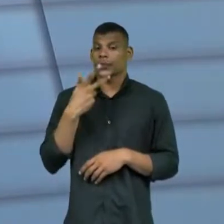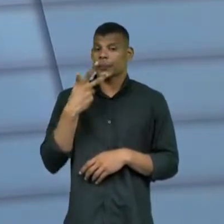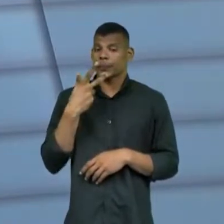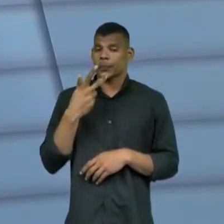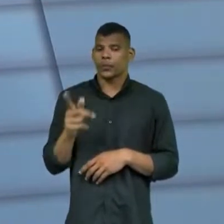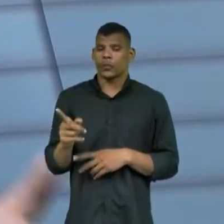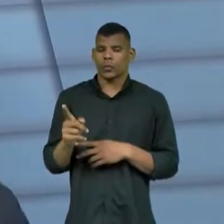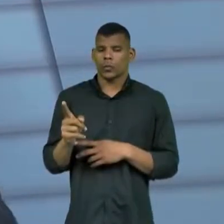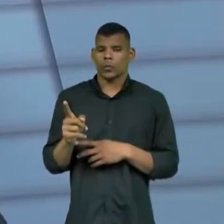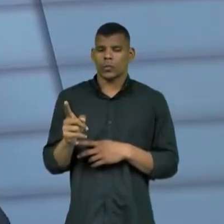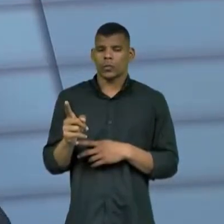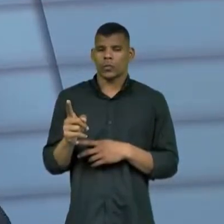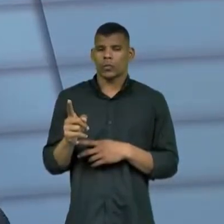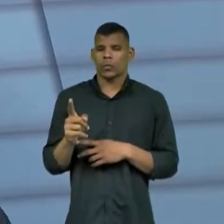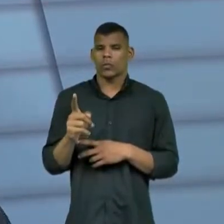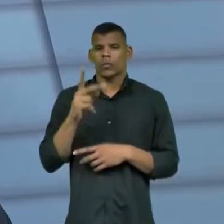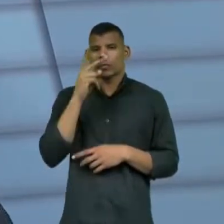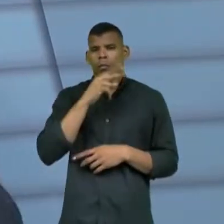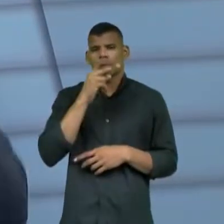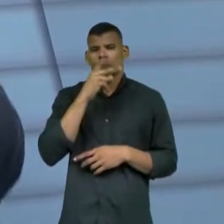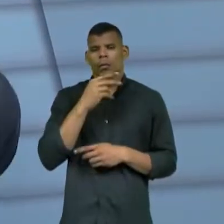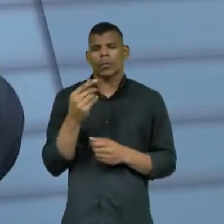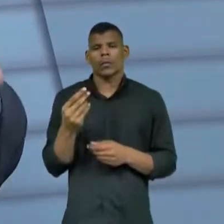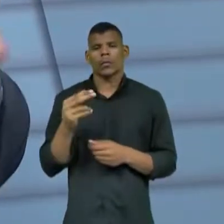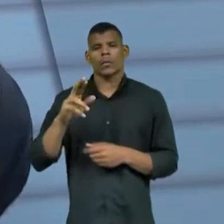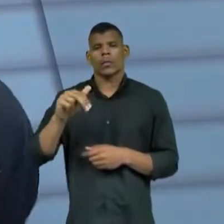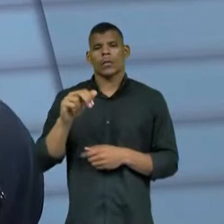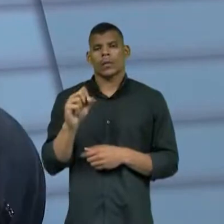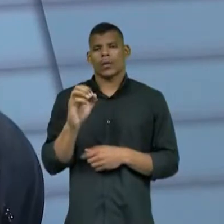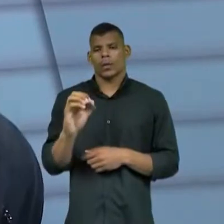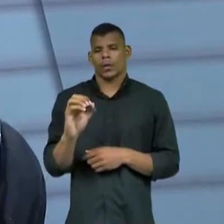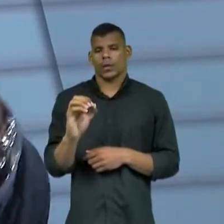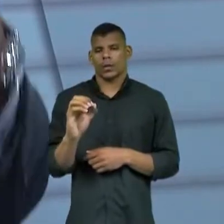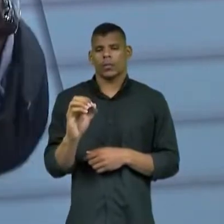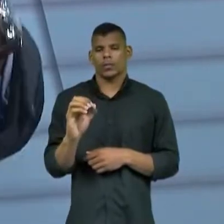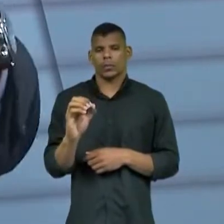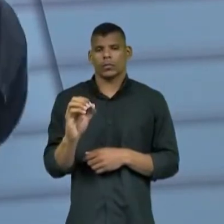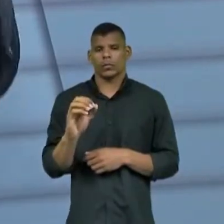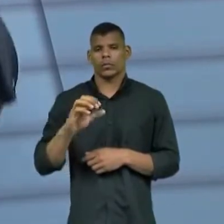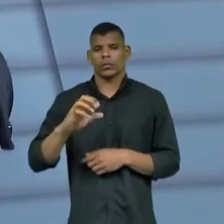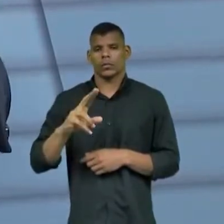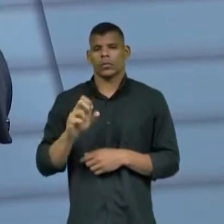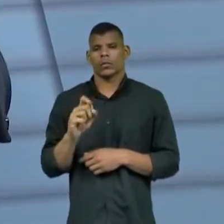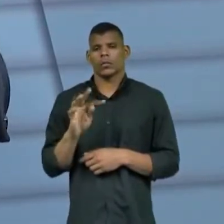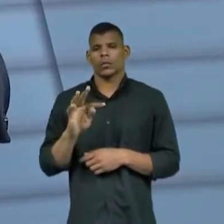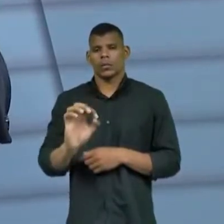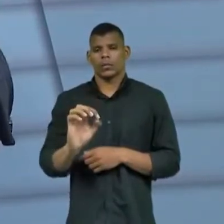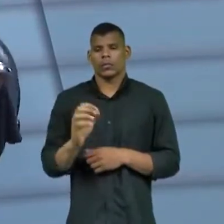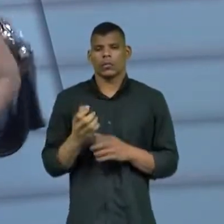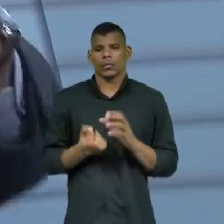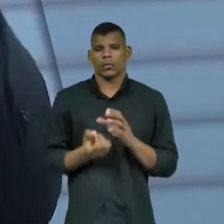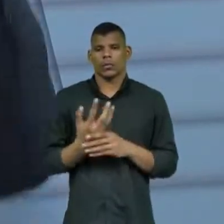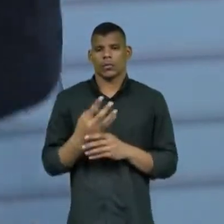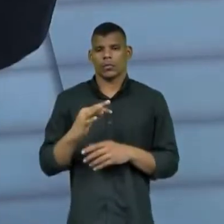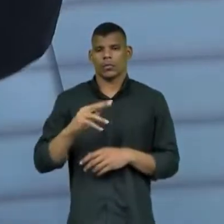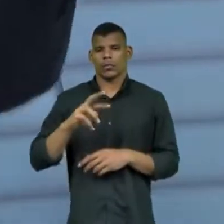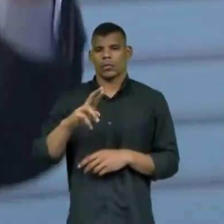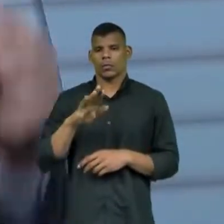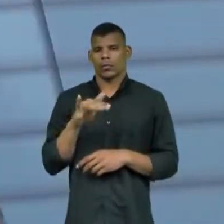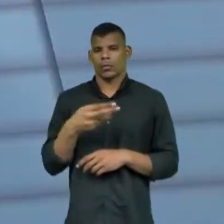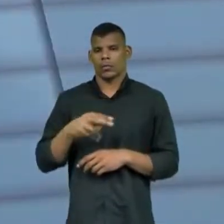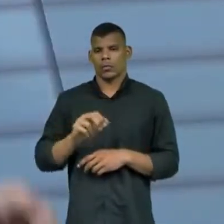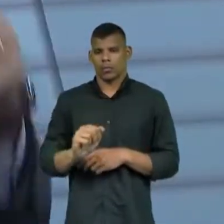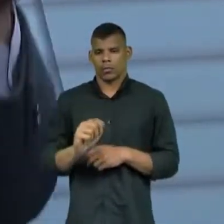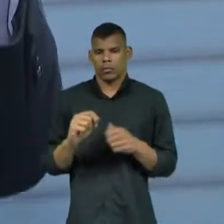falou, como é muito raso, né? O custo para se implantar essas turbinas em relação ao que se